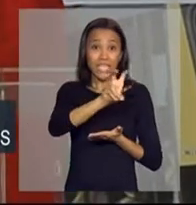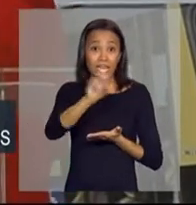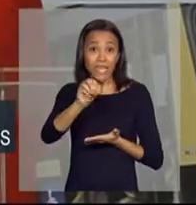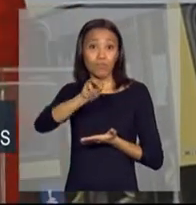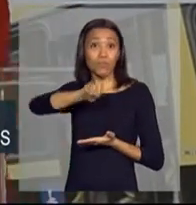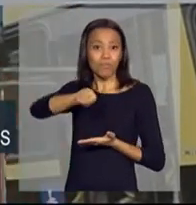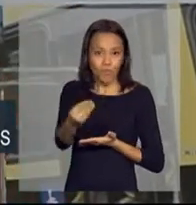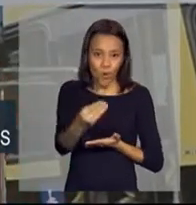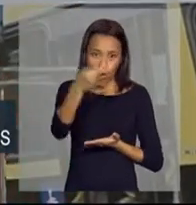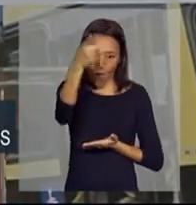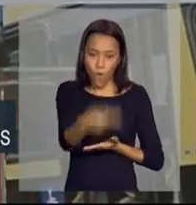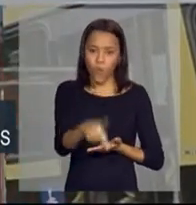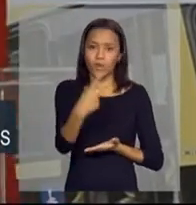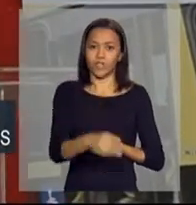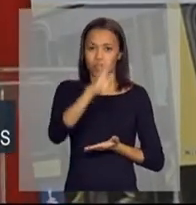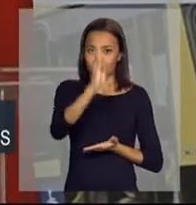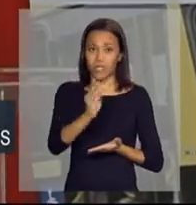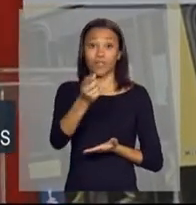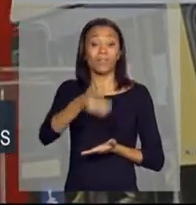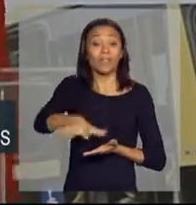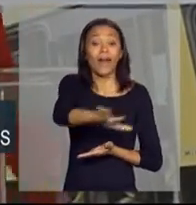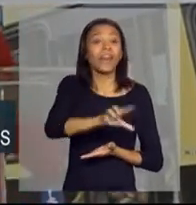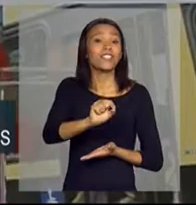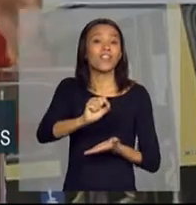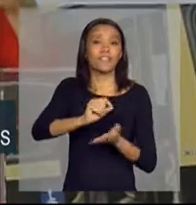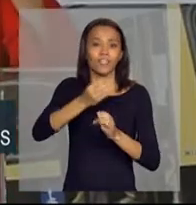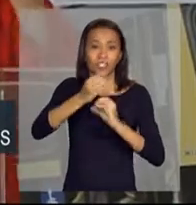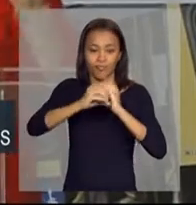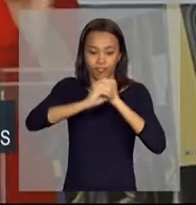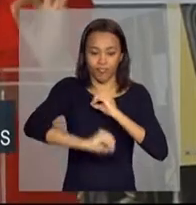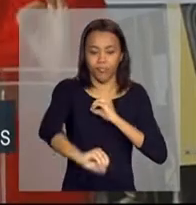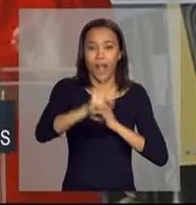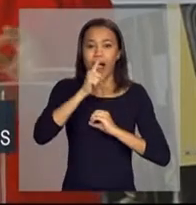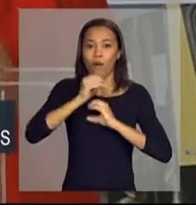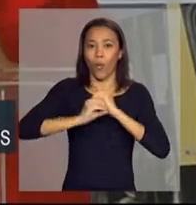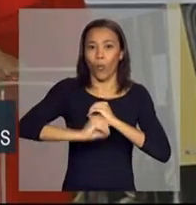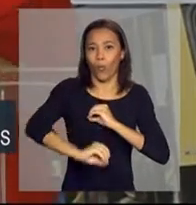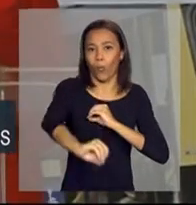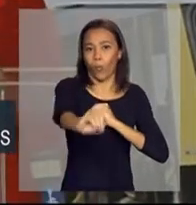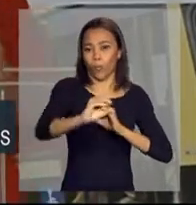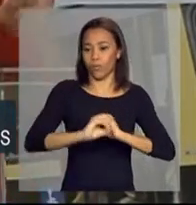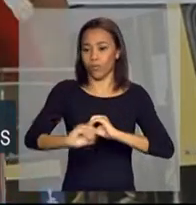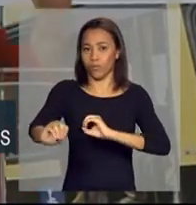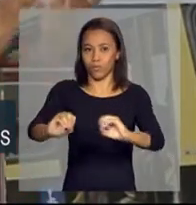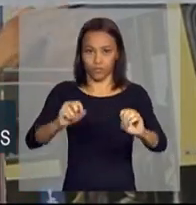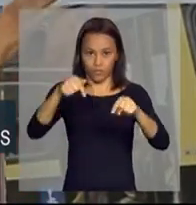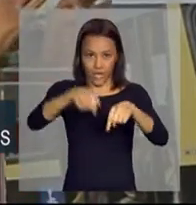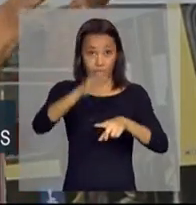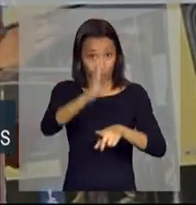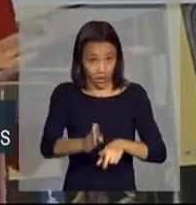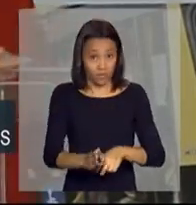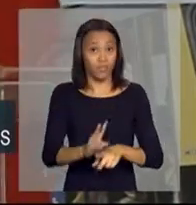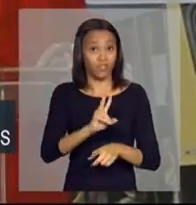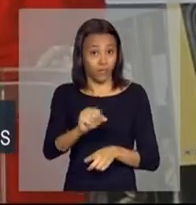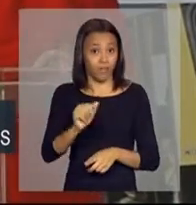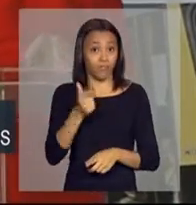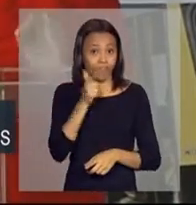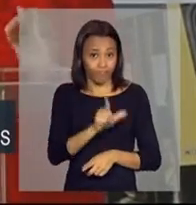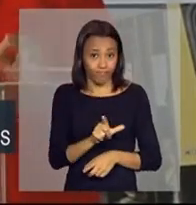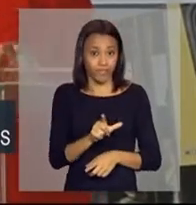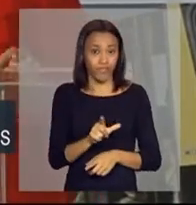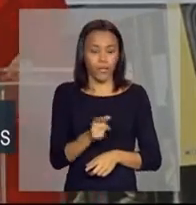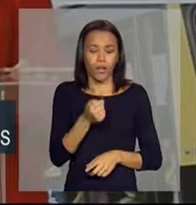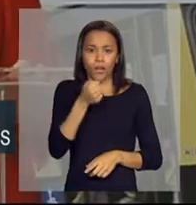500 milhões no Brasil na área de saneamento. 500 milhões na área de saneamento do Brasil